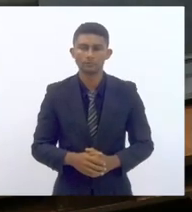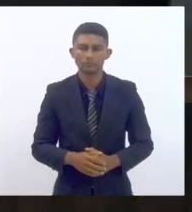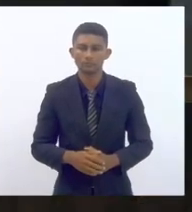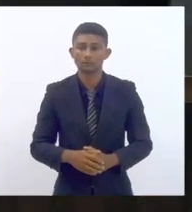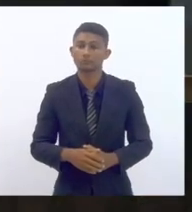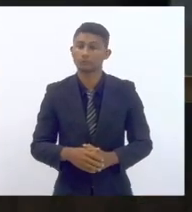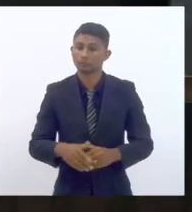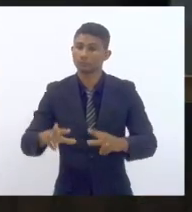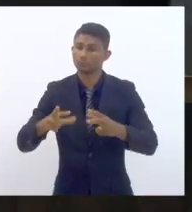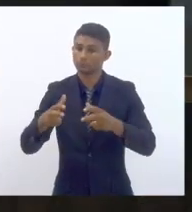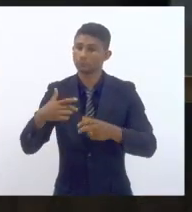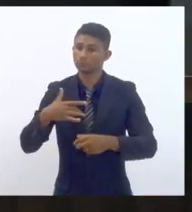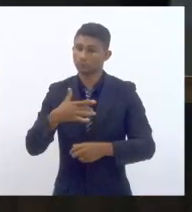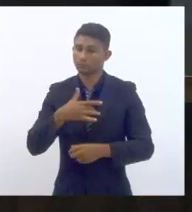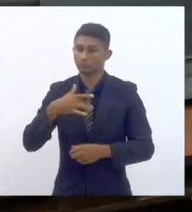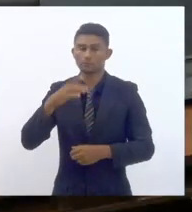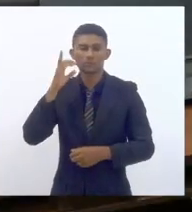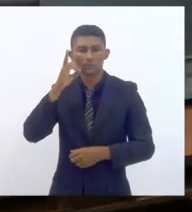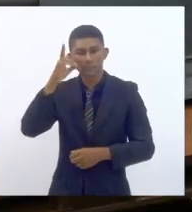Saúde, deputada Tia Ju.